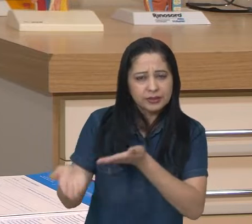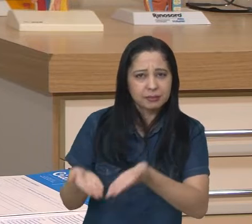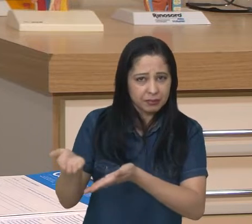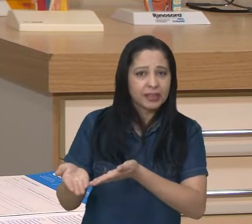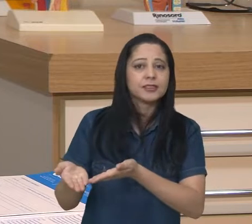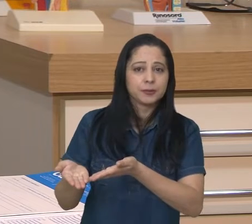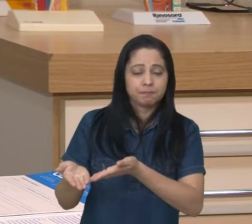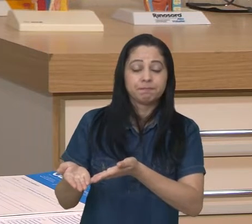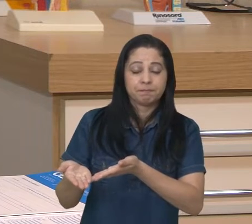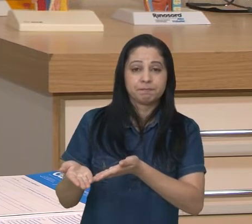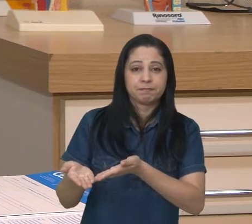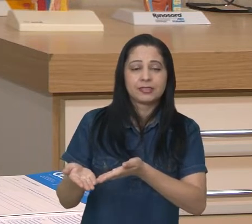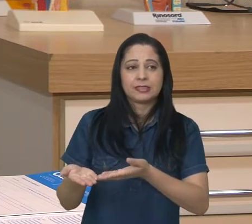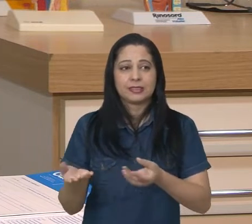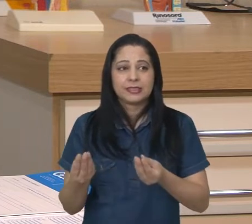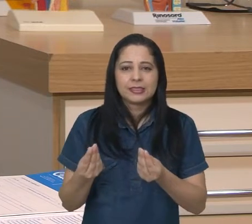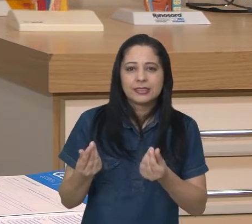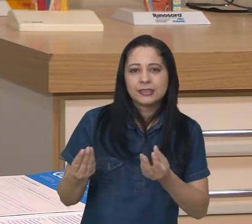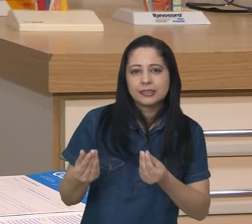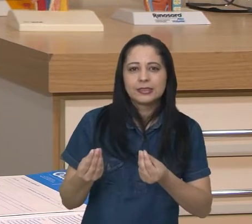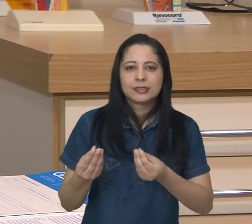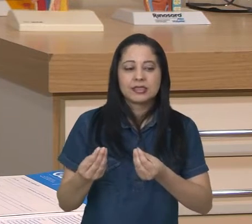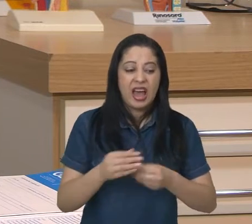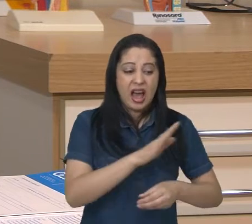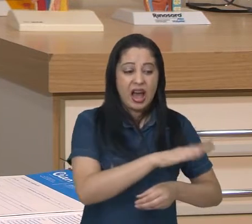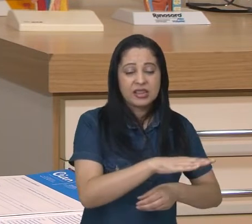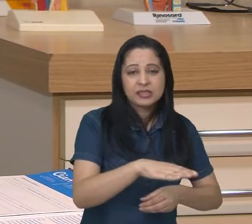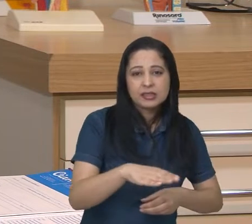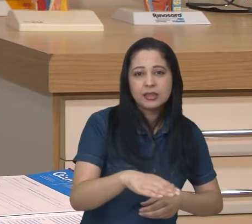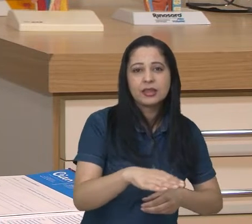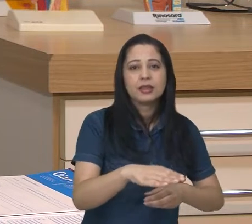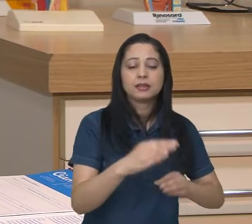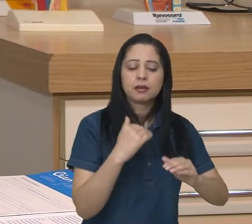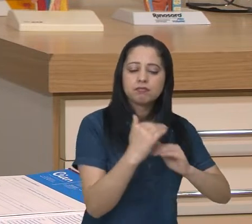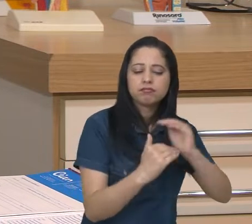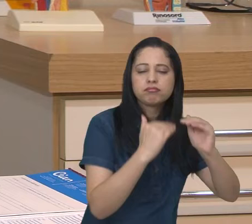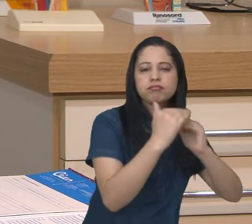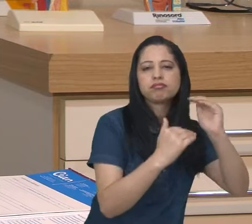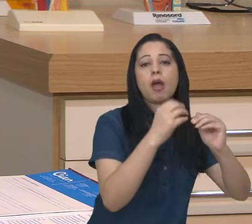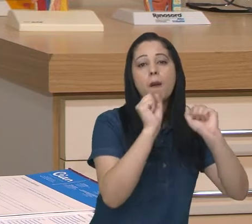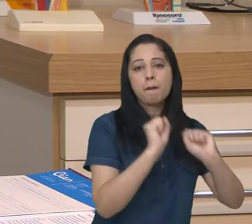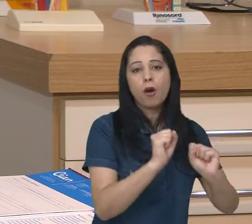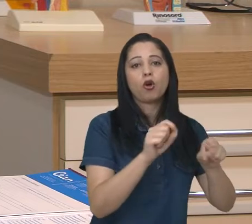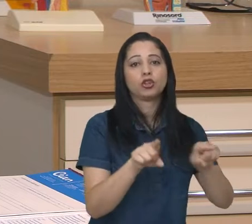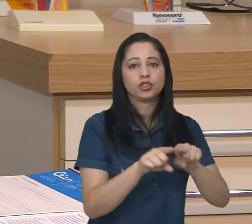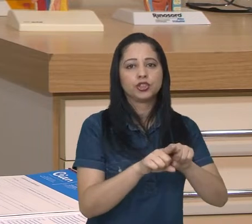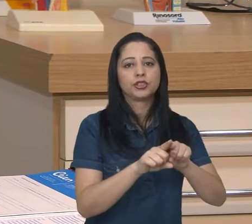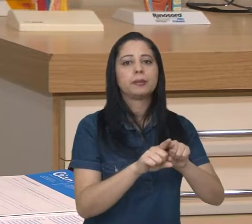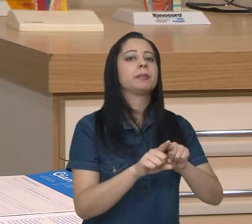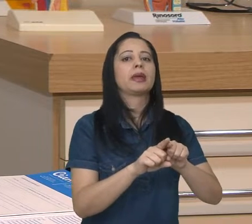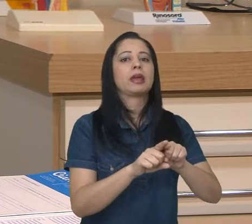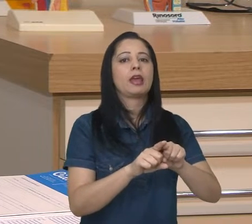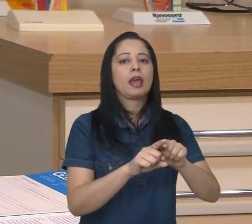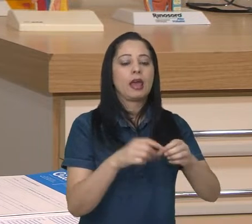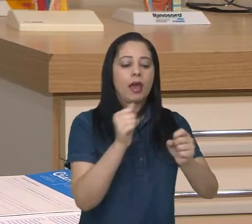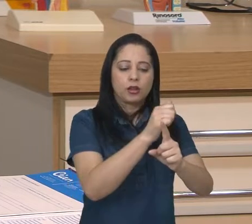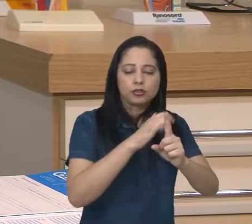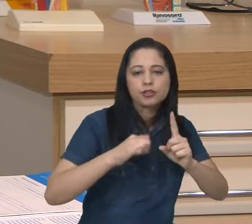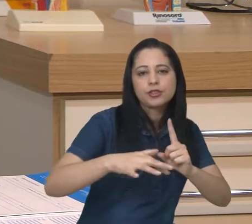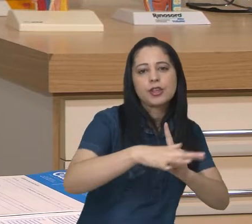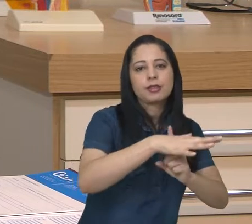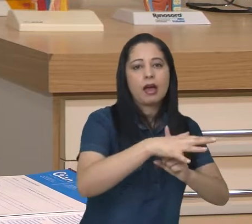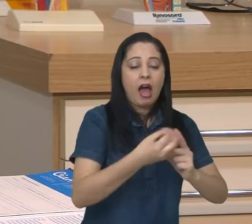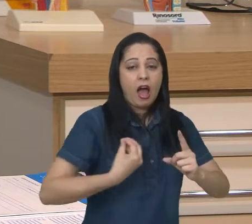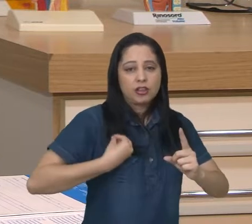para um tratamento adequado, diminuindo as chances de ter um baixo rendimento escolar, alteração na